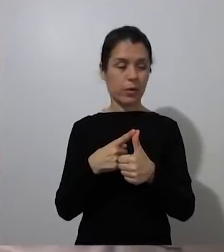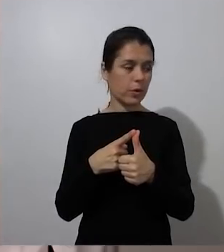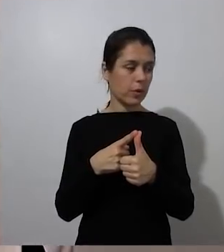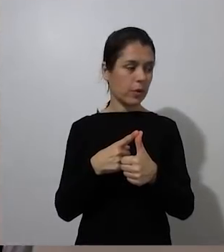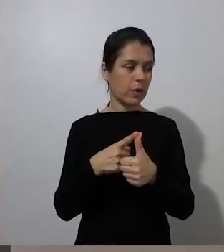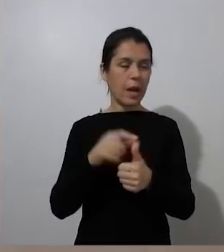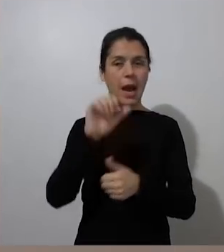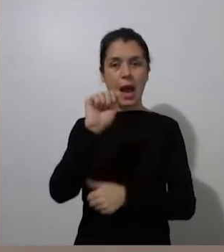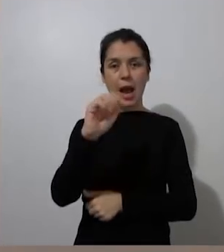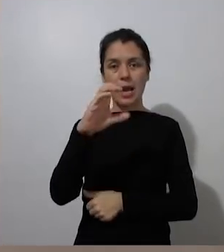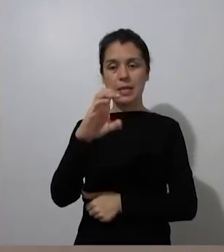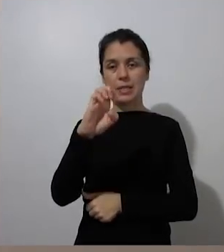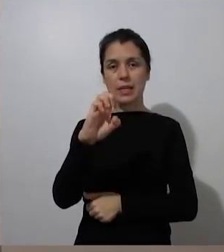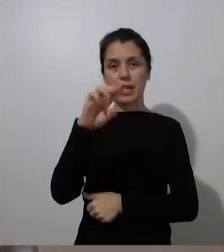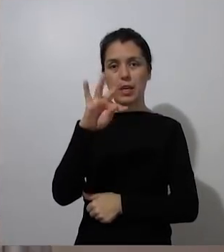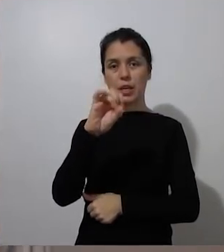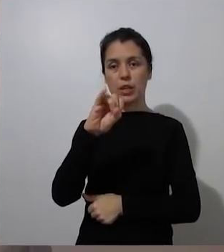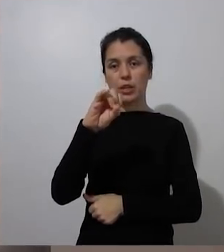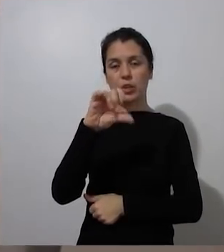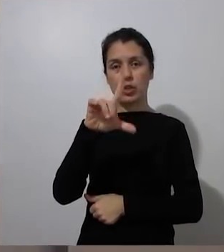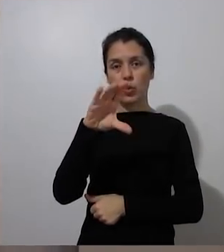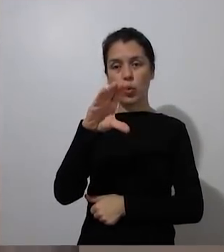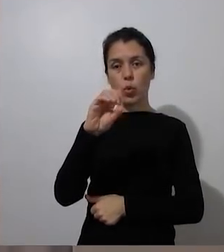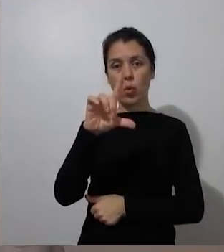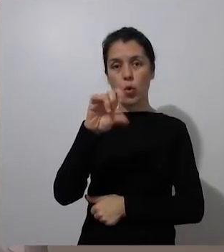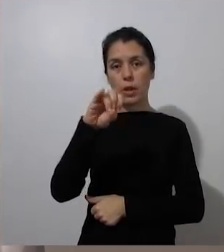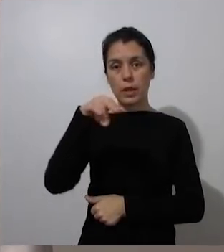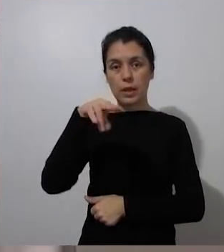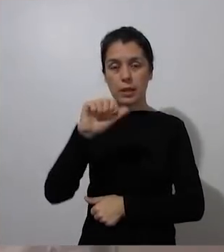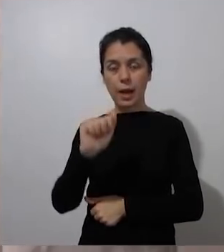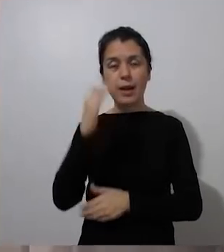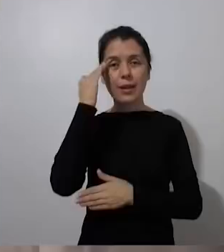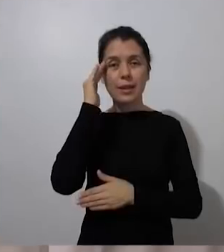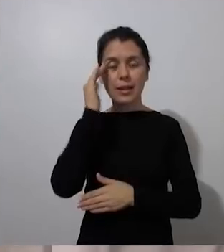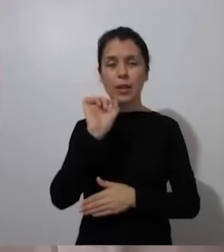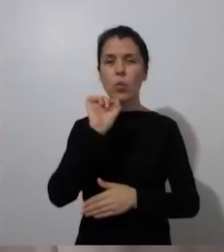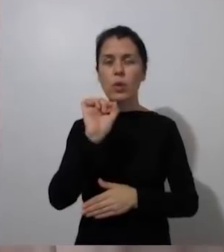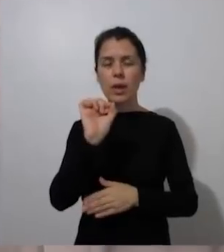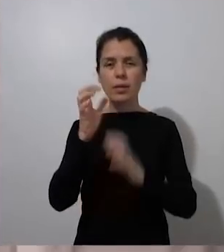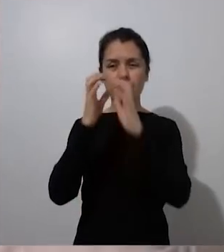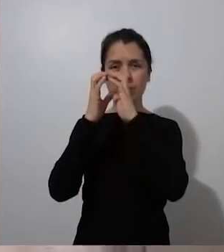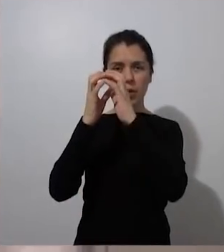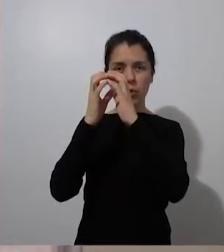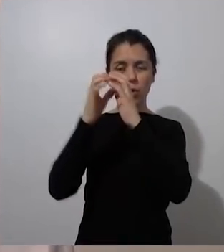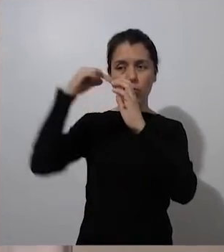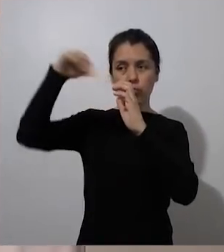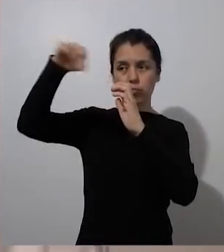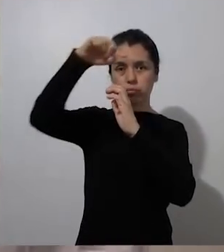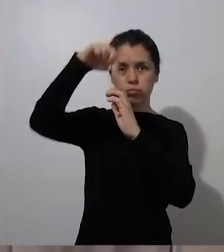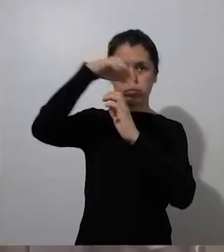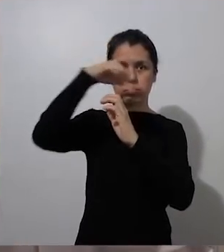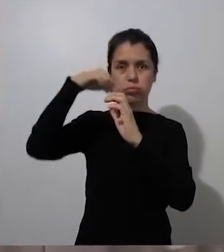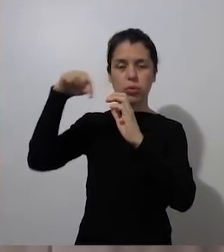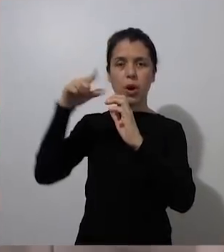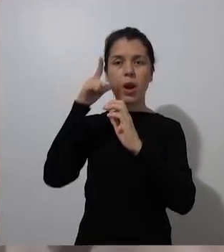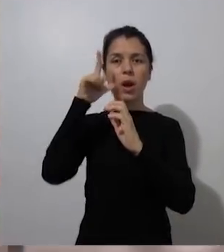é a acetilcolina, associada com atenção. Então nós vamos ver a importância de entender a produção desse neurotransmissor para que a criança